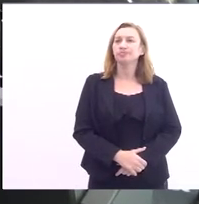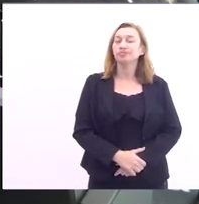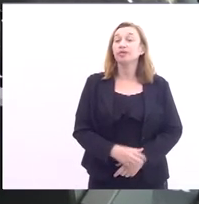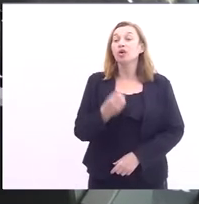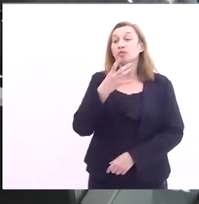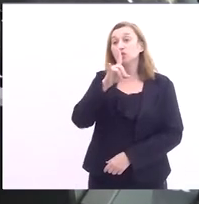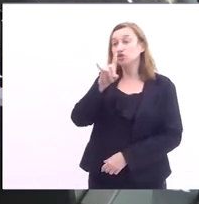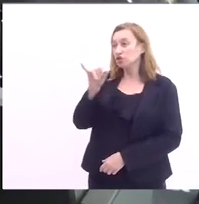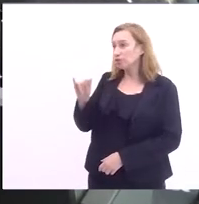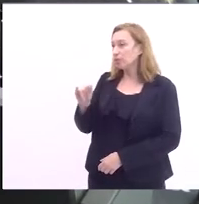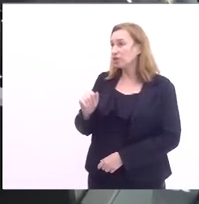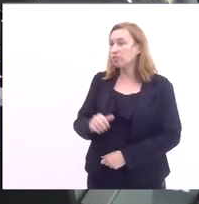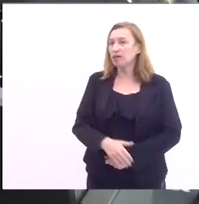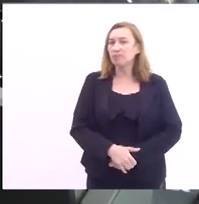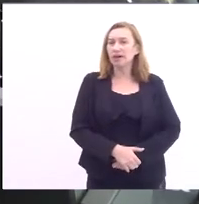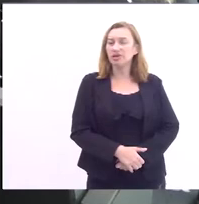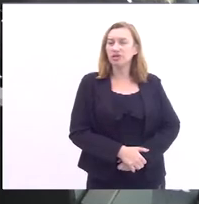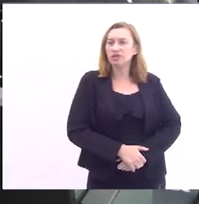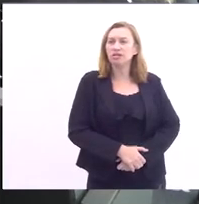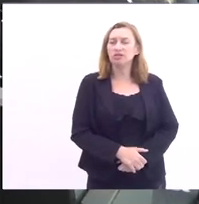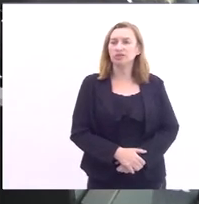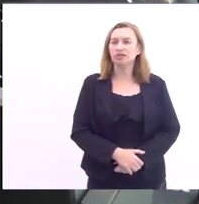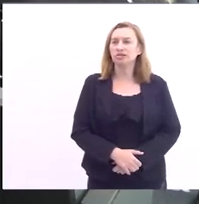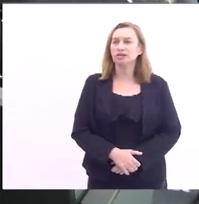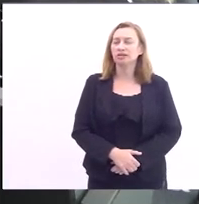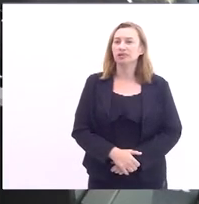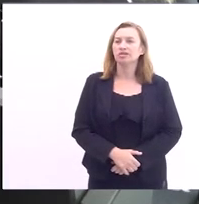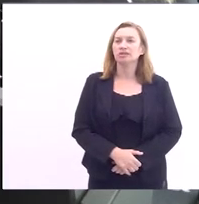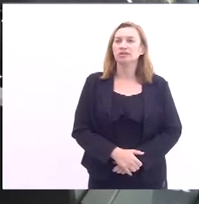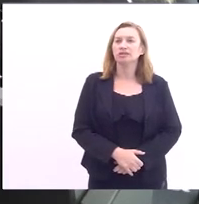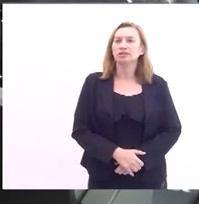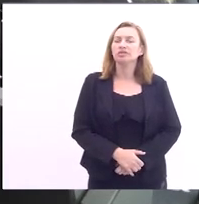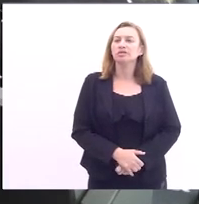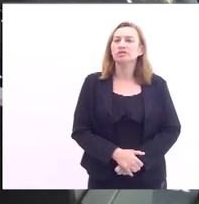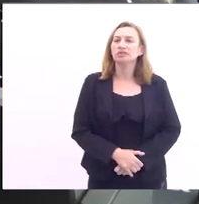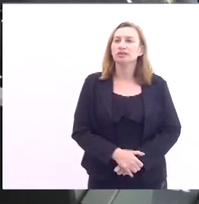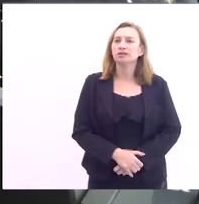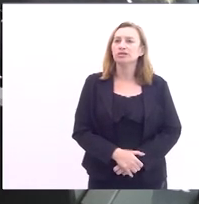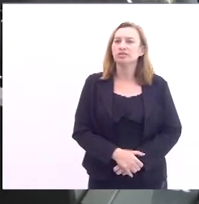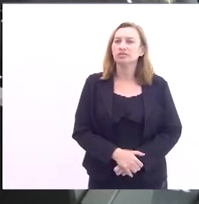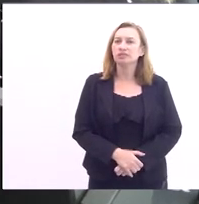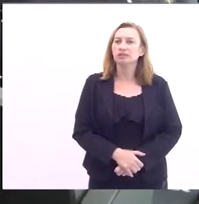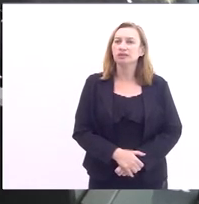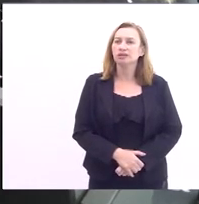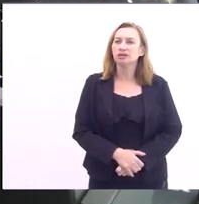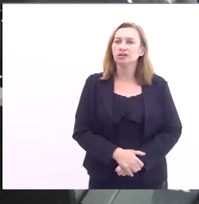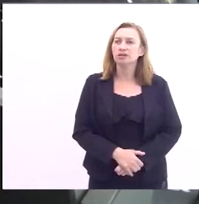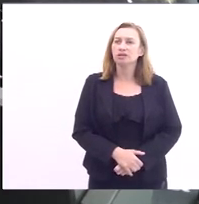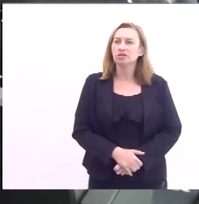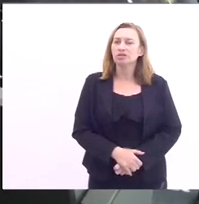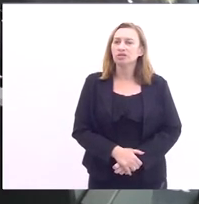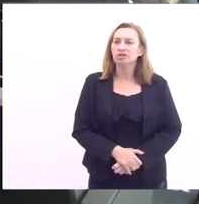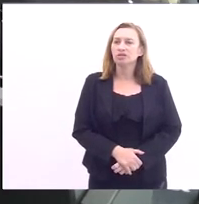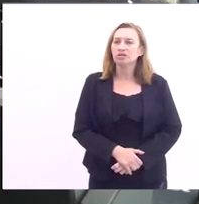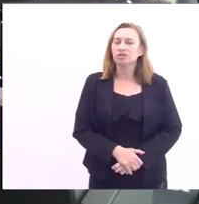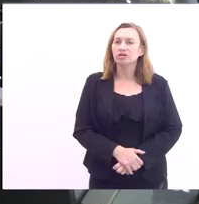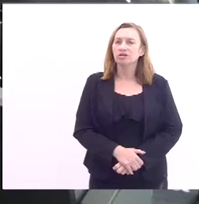Bom dia a todos aí. Acho que ainda é bom dia, não é? Meu nome é Gonzalo Cuevas, eu